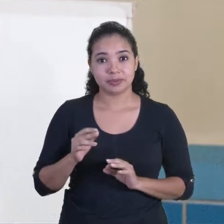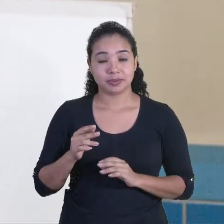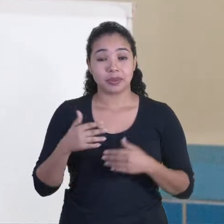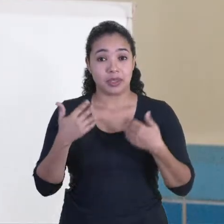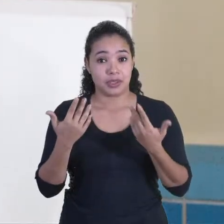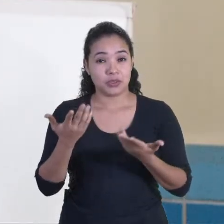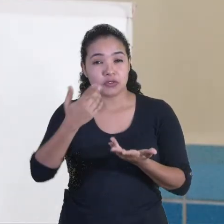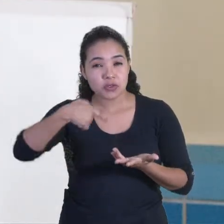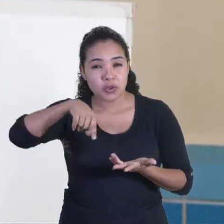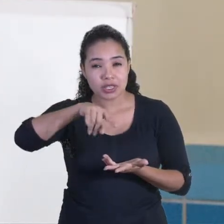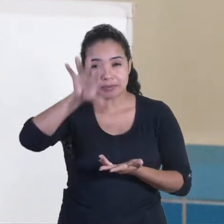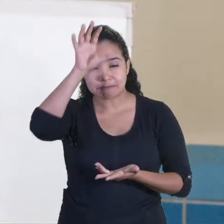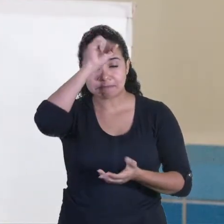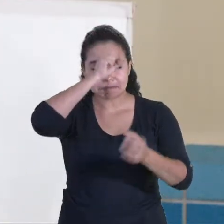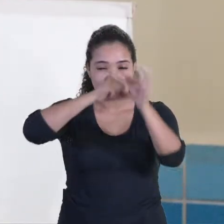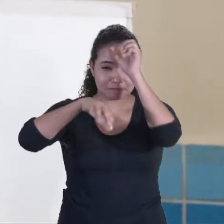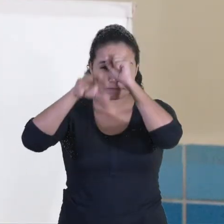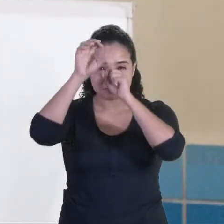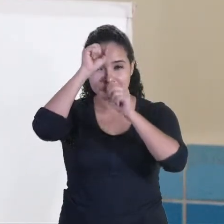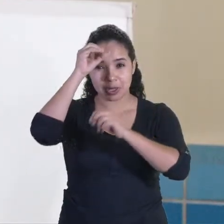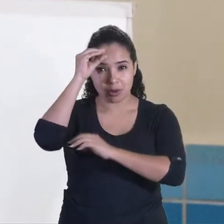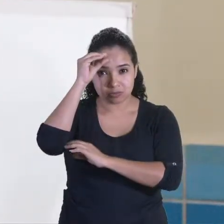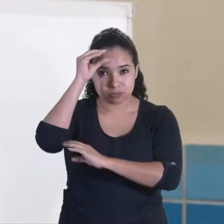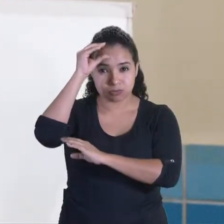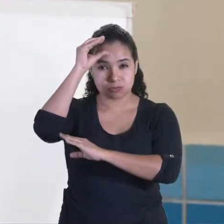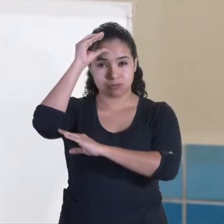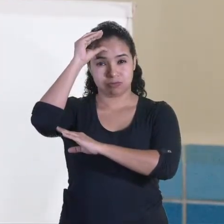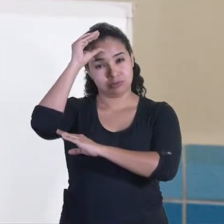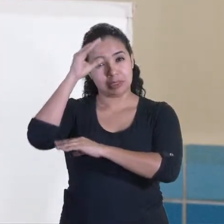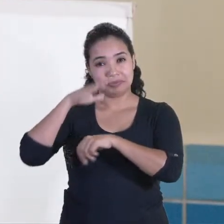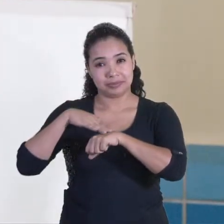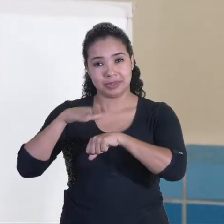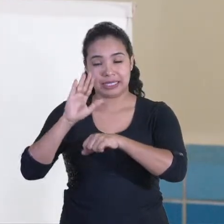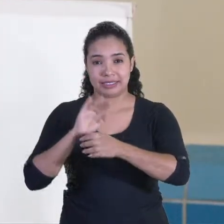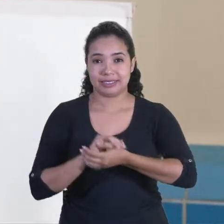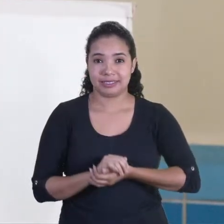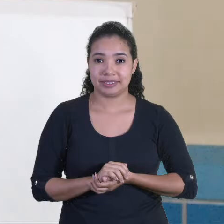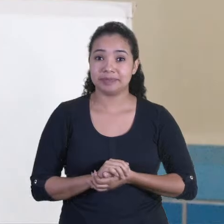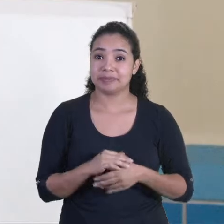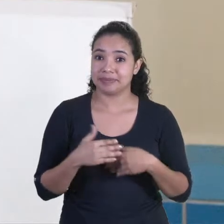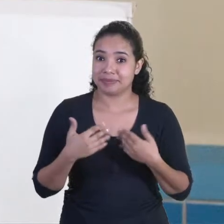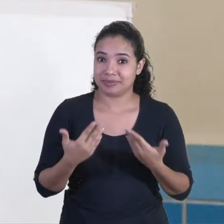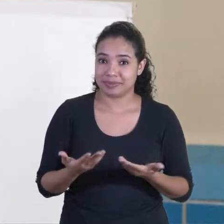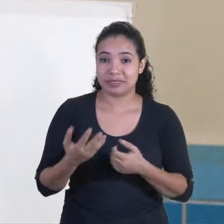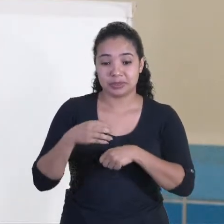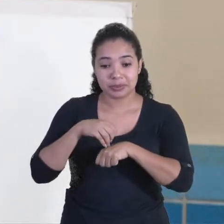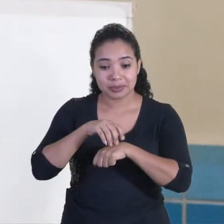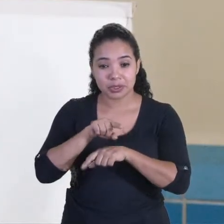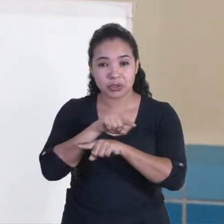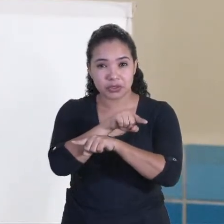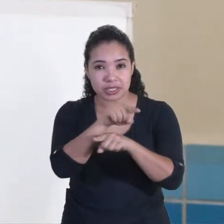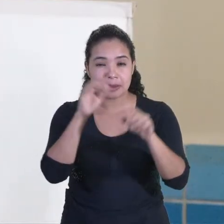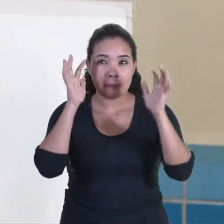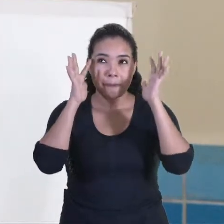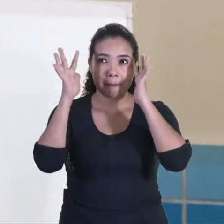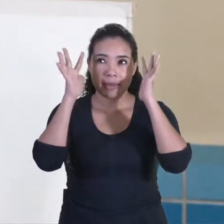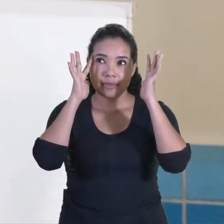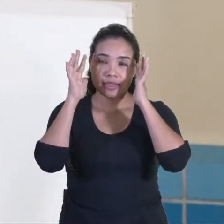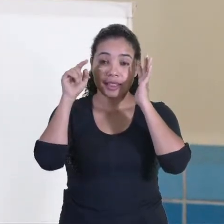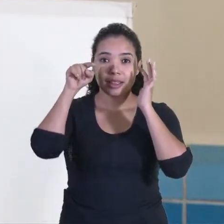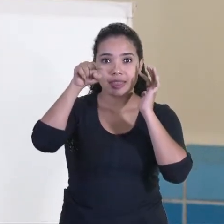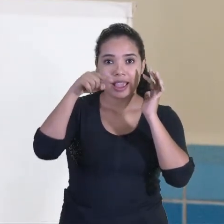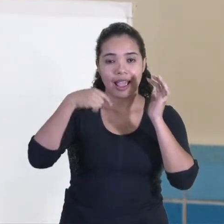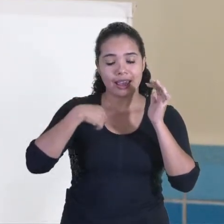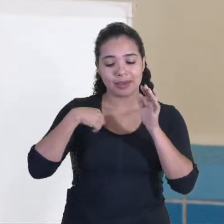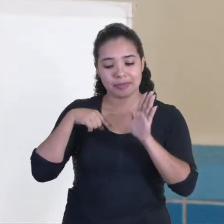conhecimento aumente ainda mais. O nosso lema é o seguinte: vocês pensam daí e